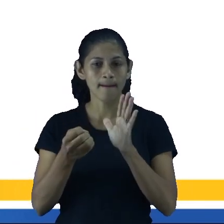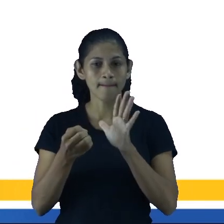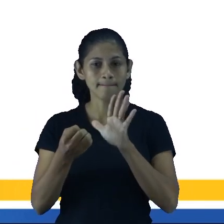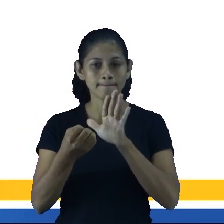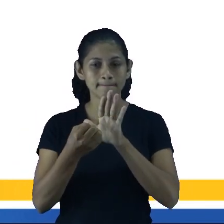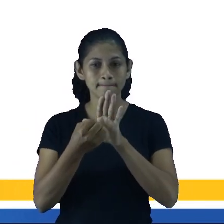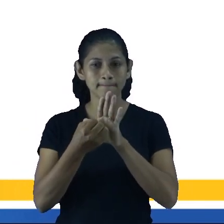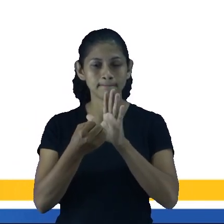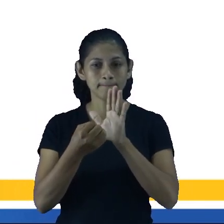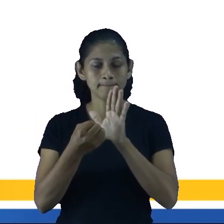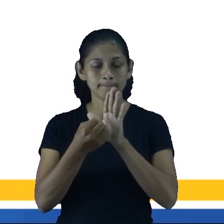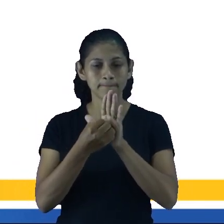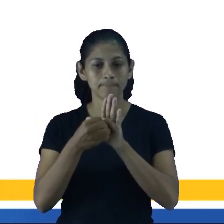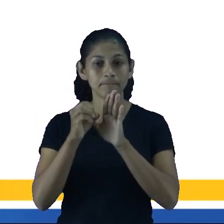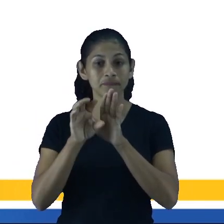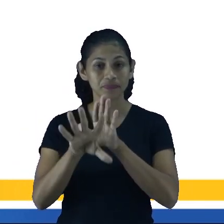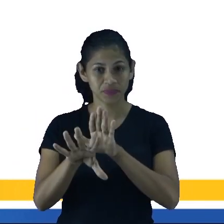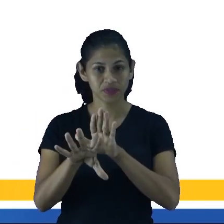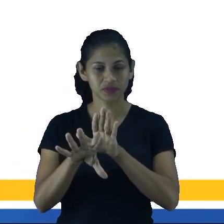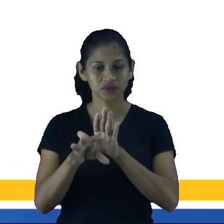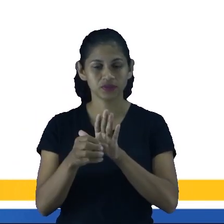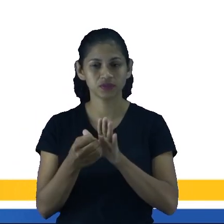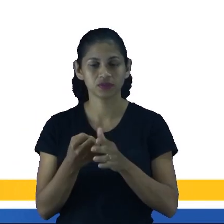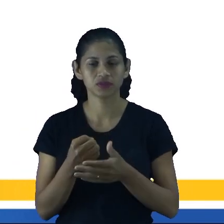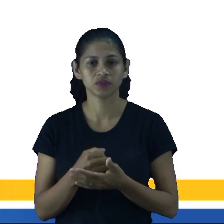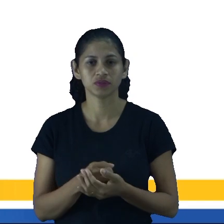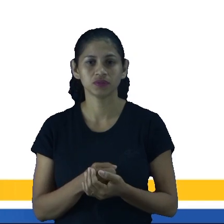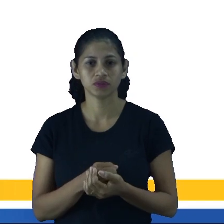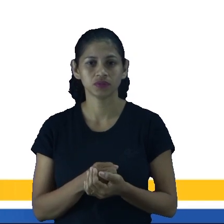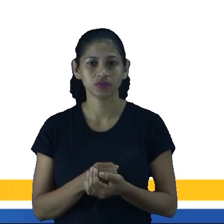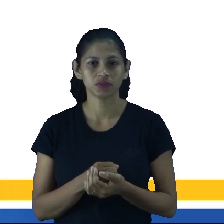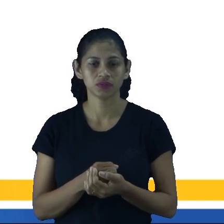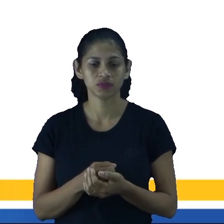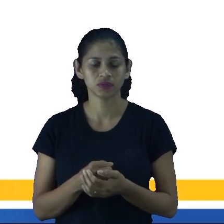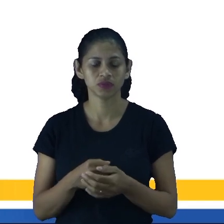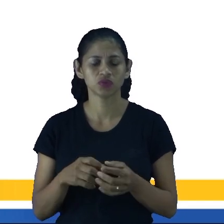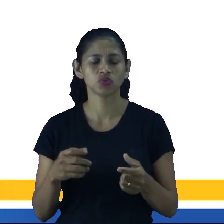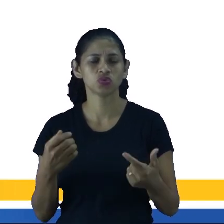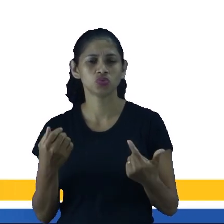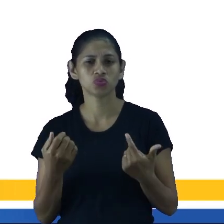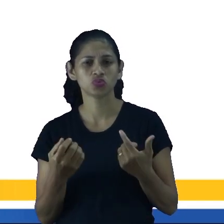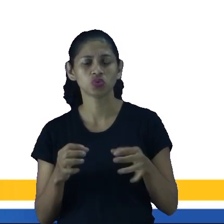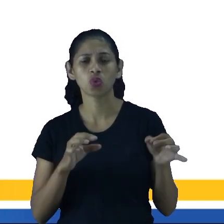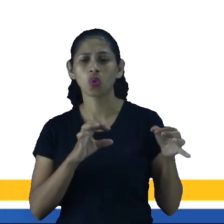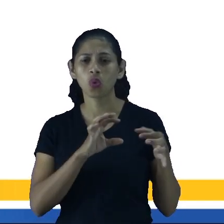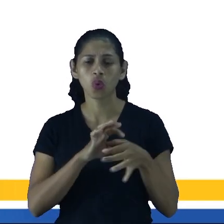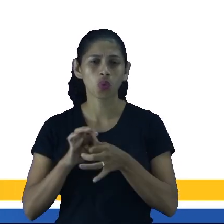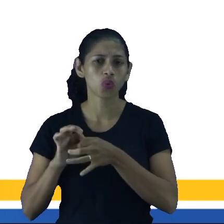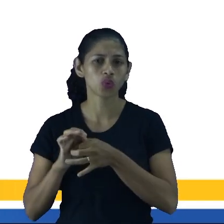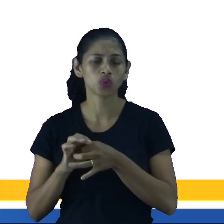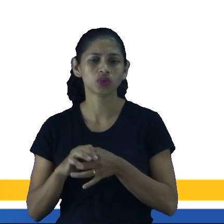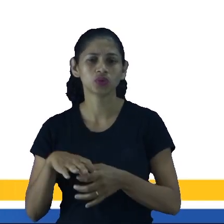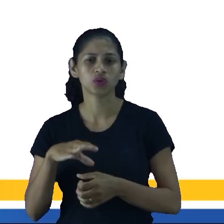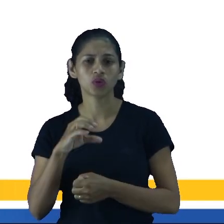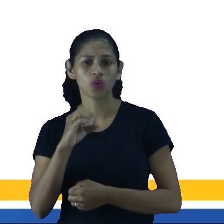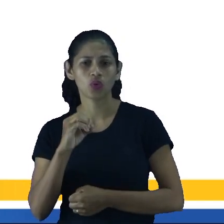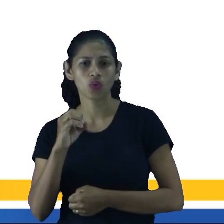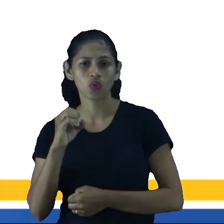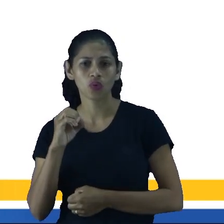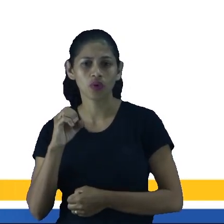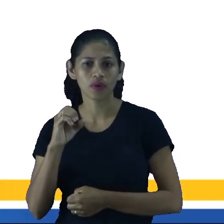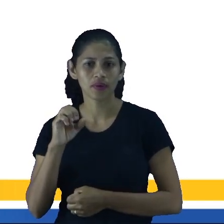aprendendo, né, um certo idioma, está lá aprendendo normas da língua portuguesa, questão de coesão, de coerência. Só que quando você entra